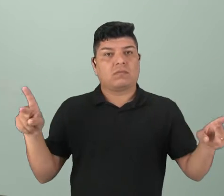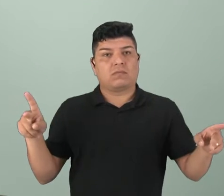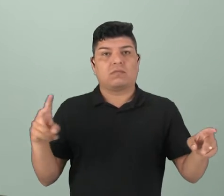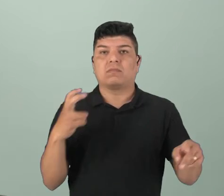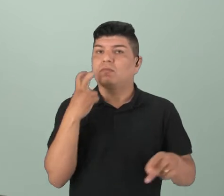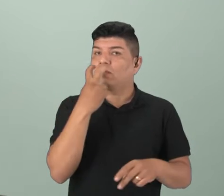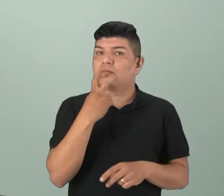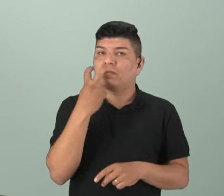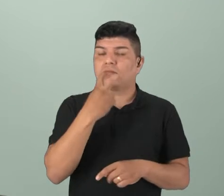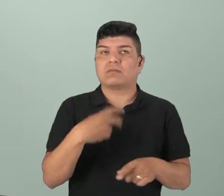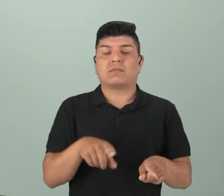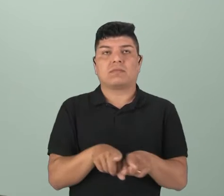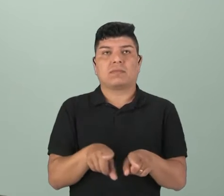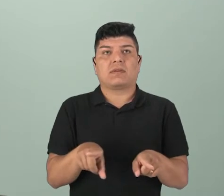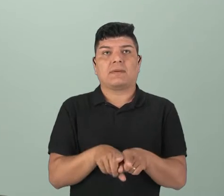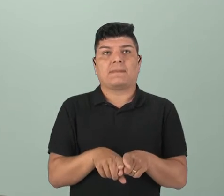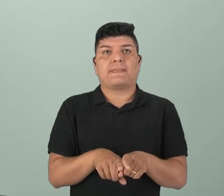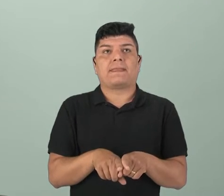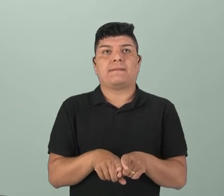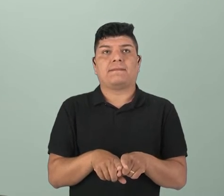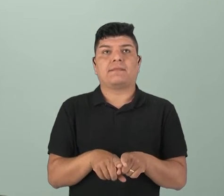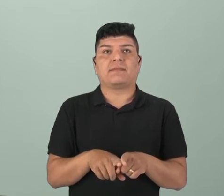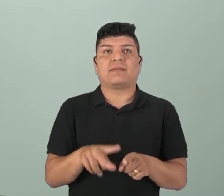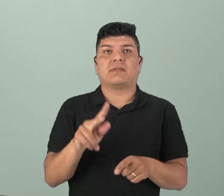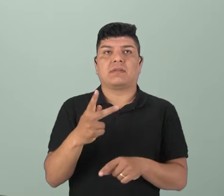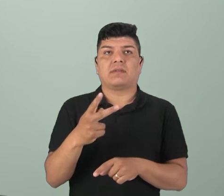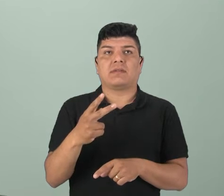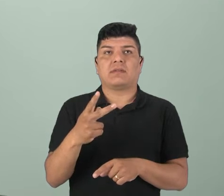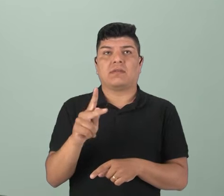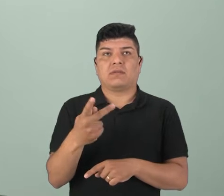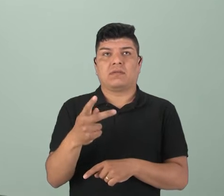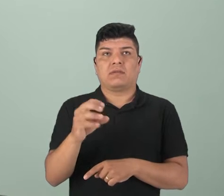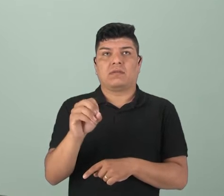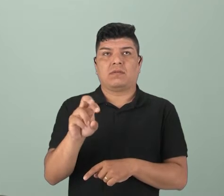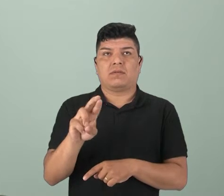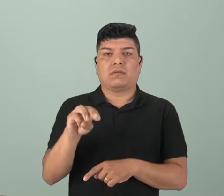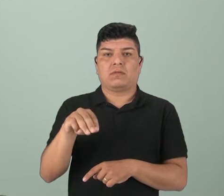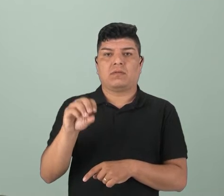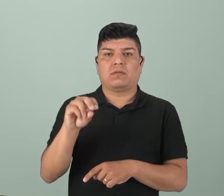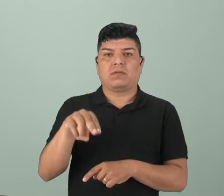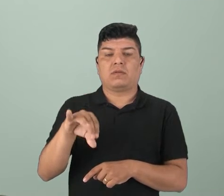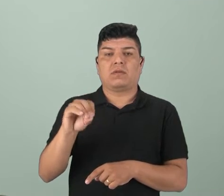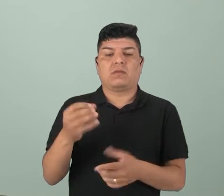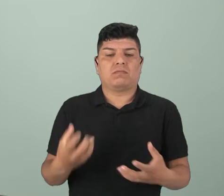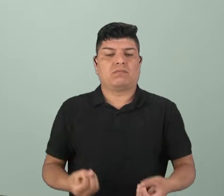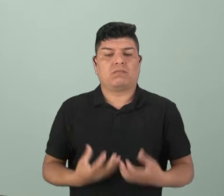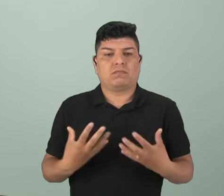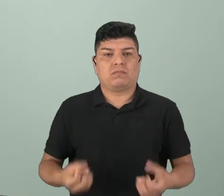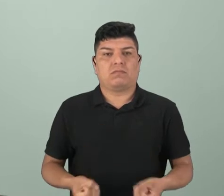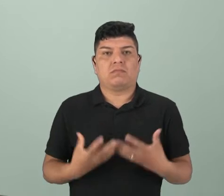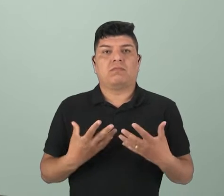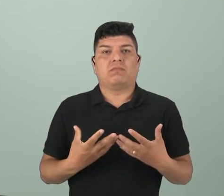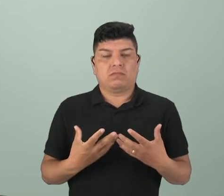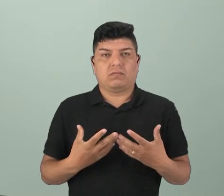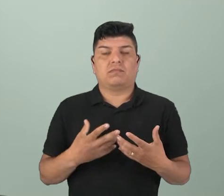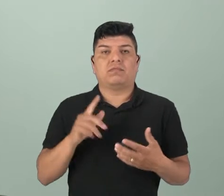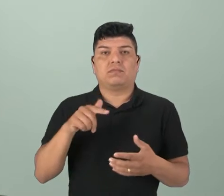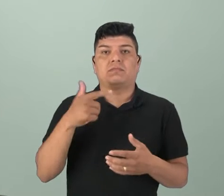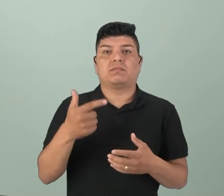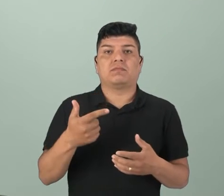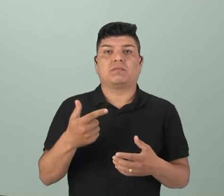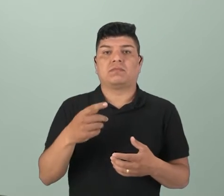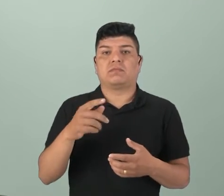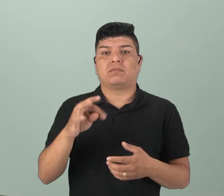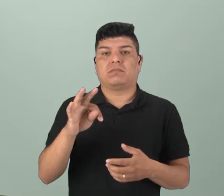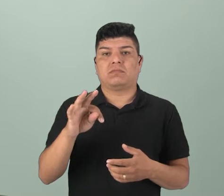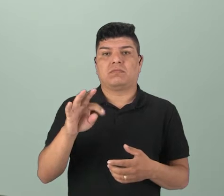da voz, e também o hormônio luteizante, que no homem estimula a produção de testosterona e na